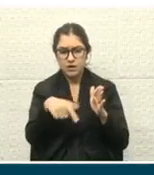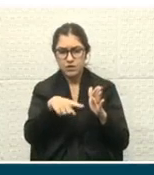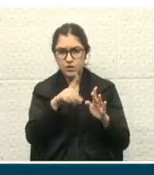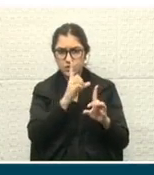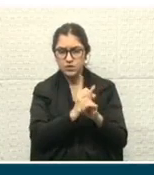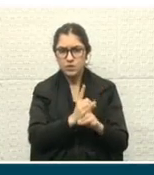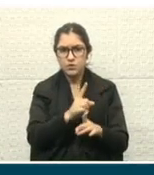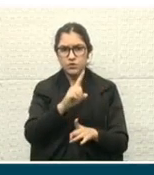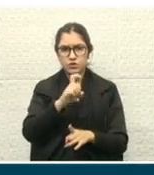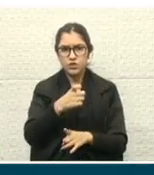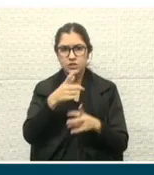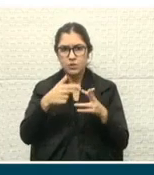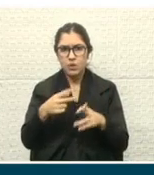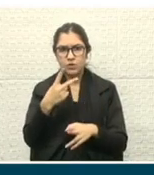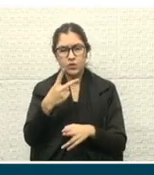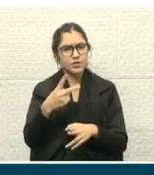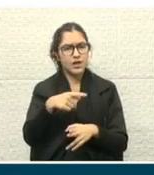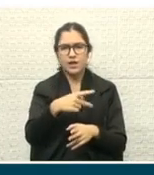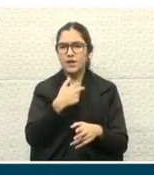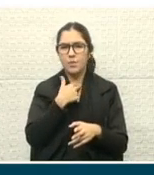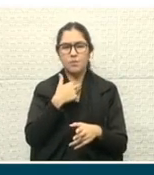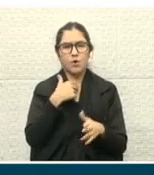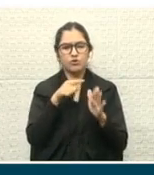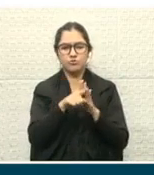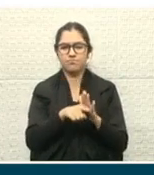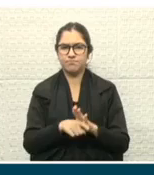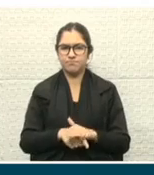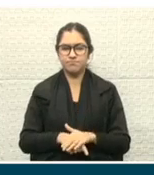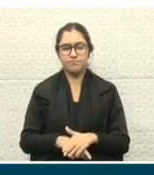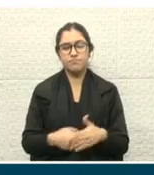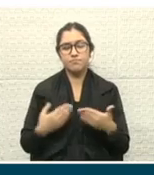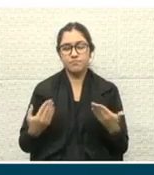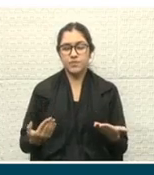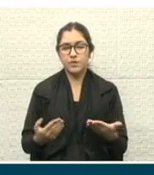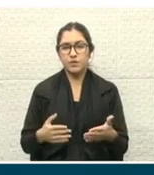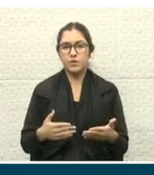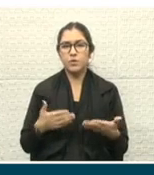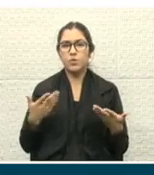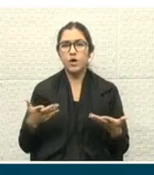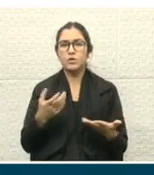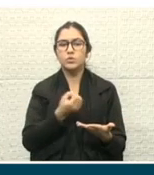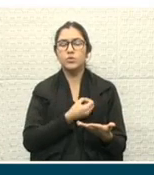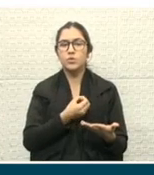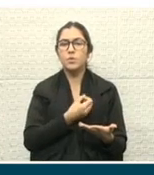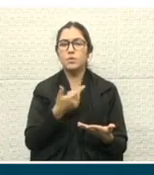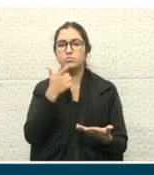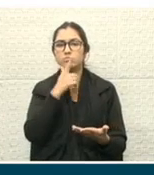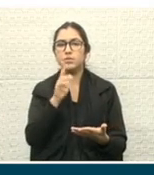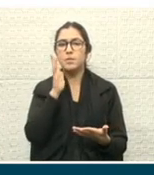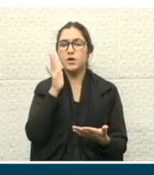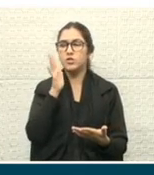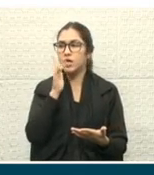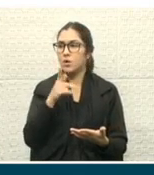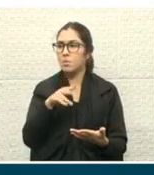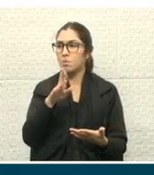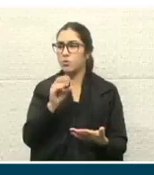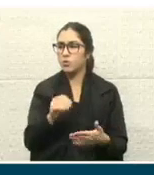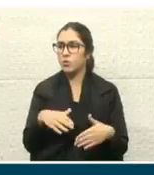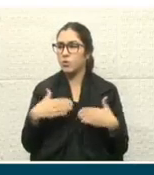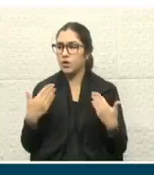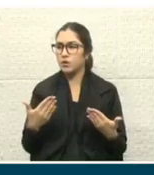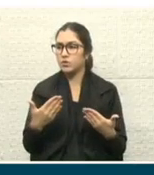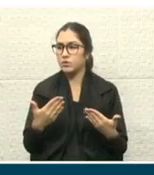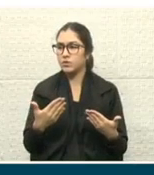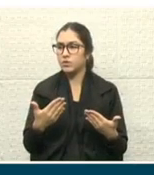encontramos, x igual a 2, ela não pode ser avaliada. Então, quando que esse número vai ser imaginário puro?